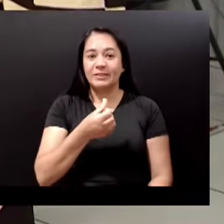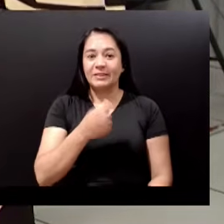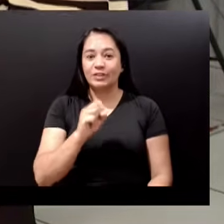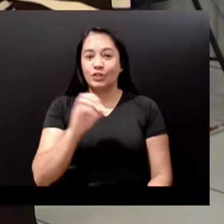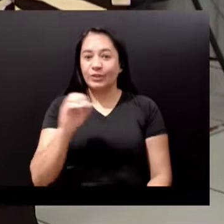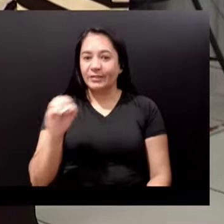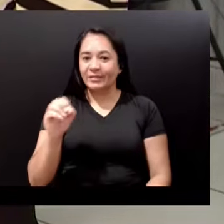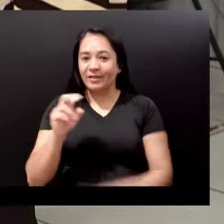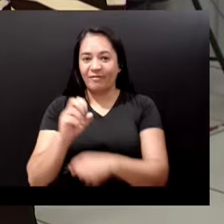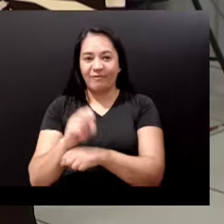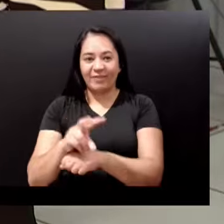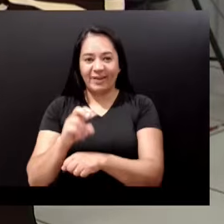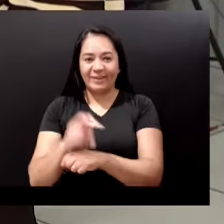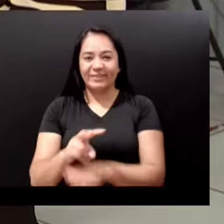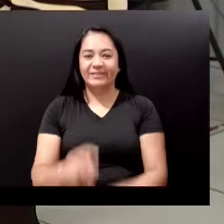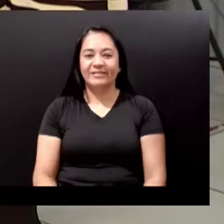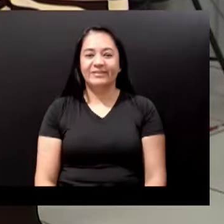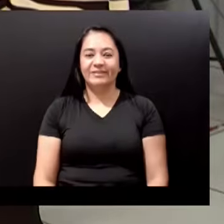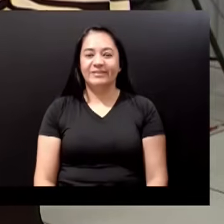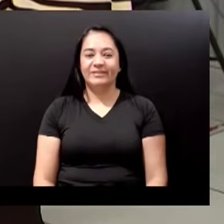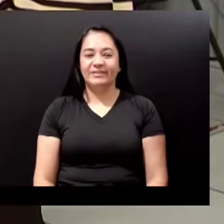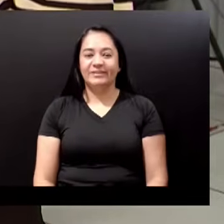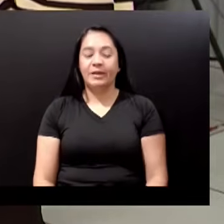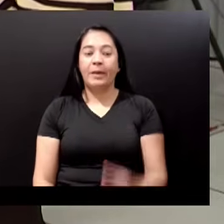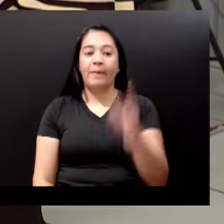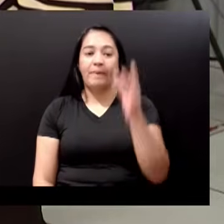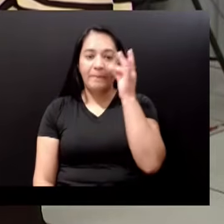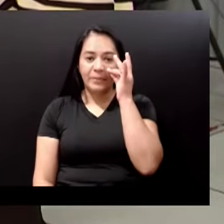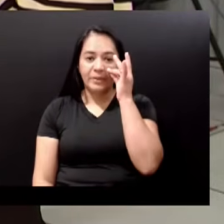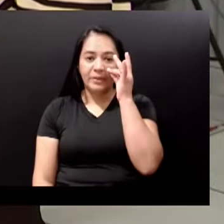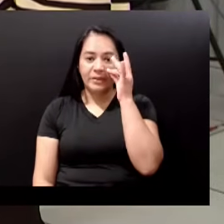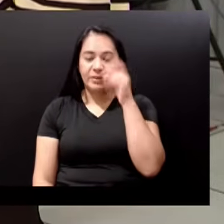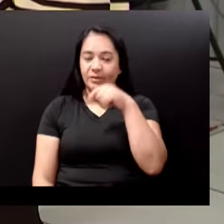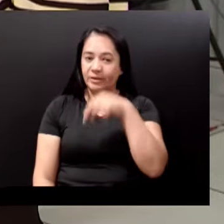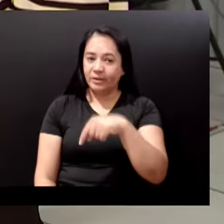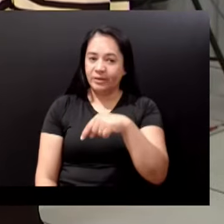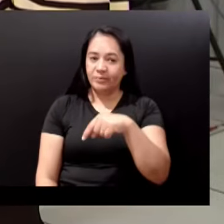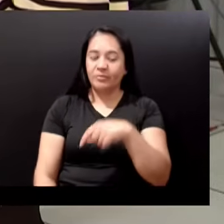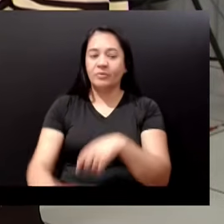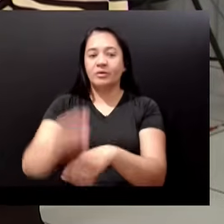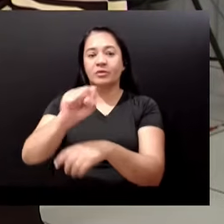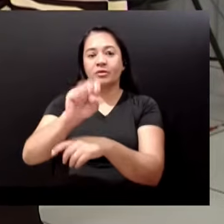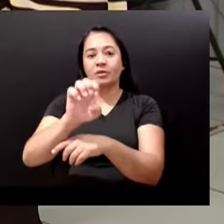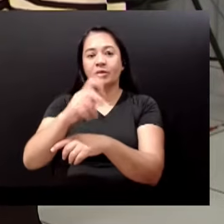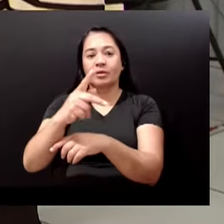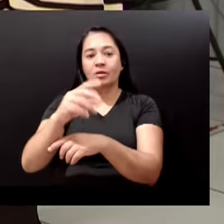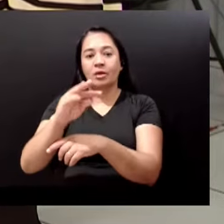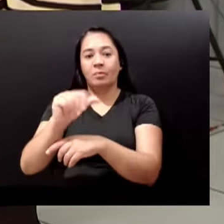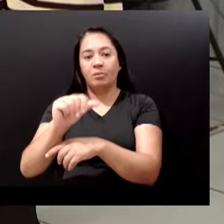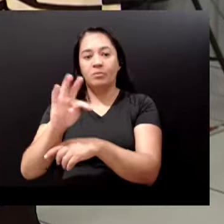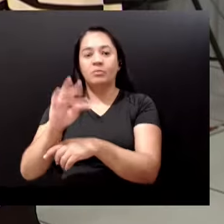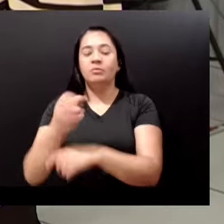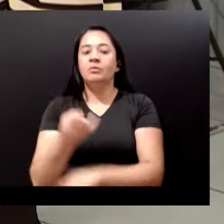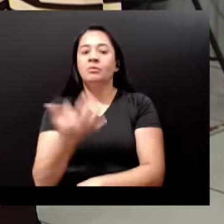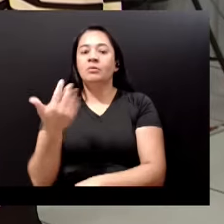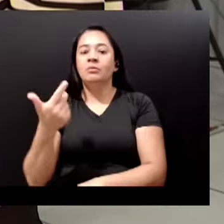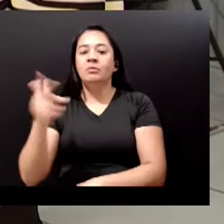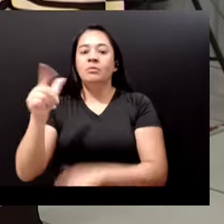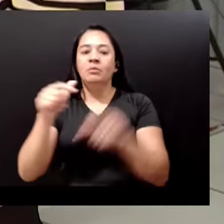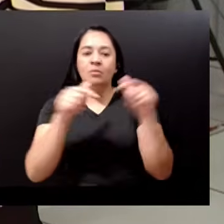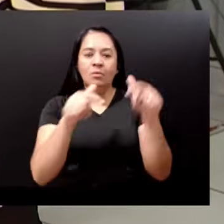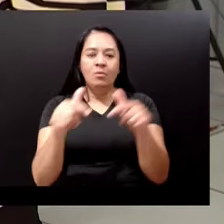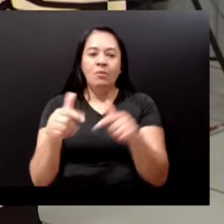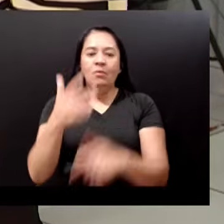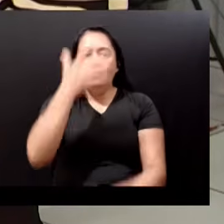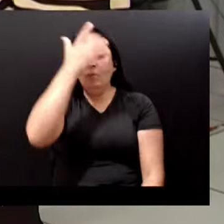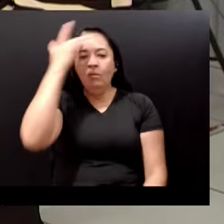aqui. E presencial, além daqui do CEPAT, que fica aqui na Campos Sales, quais são os outros locais onde as pessoas podem ir